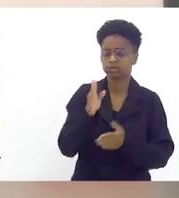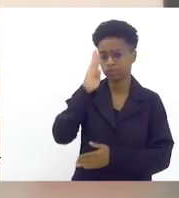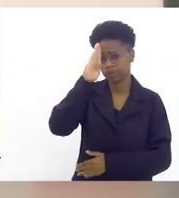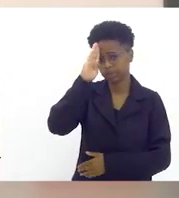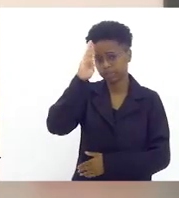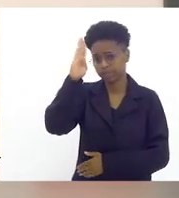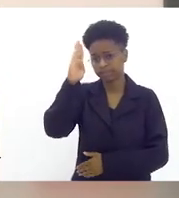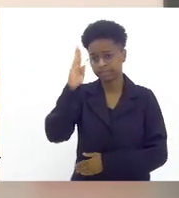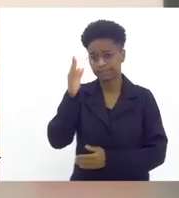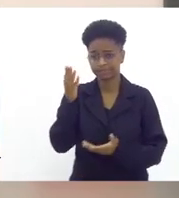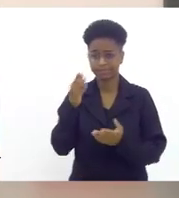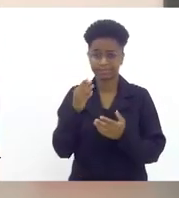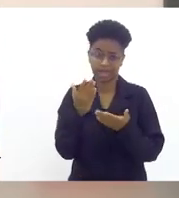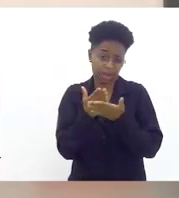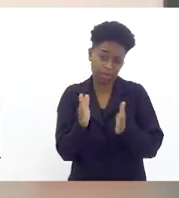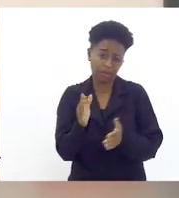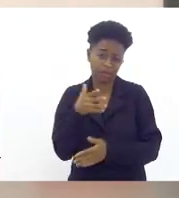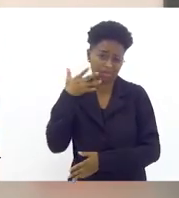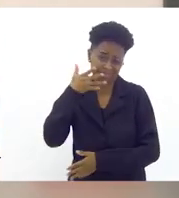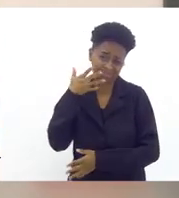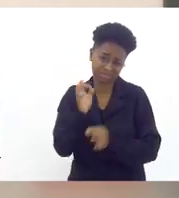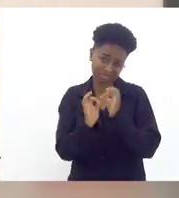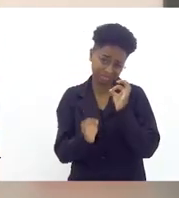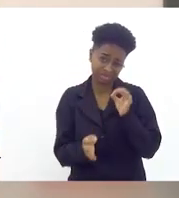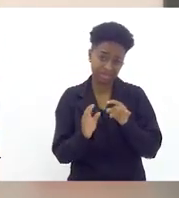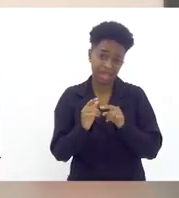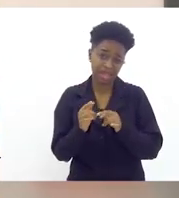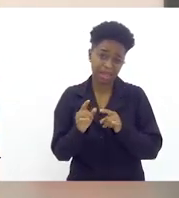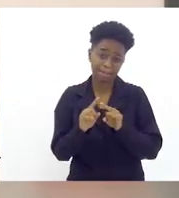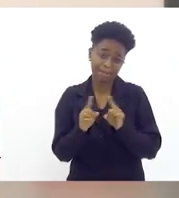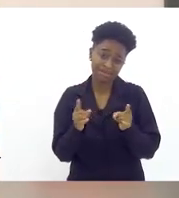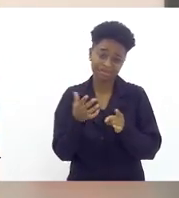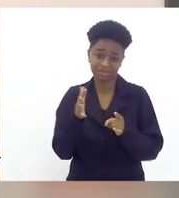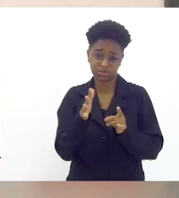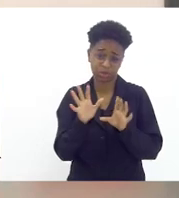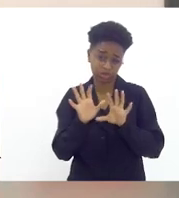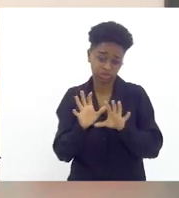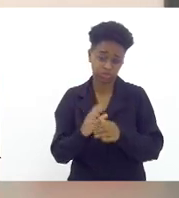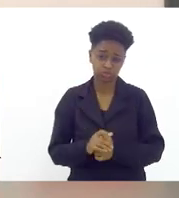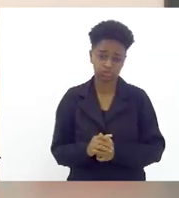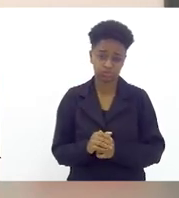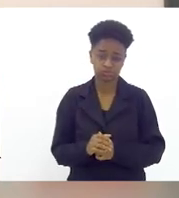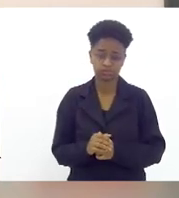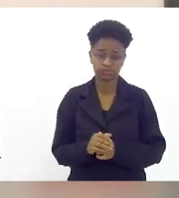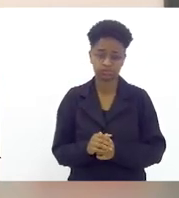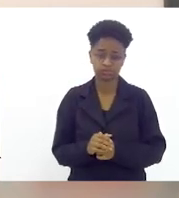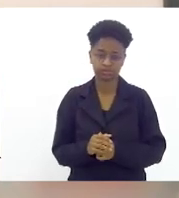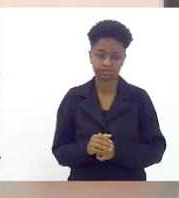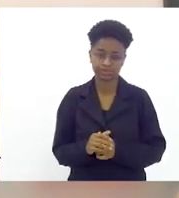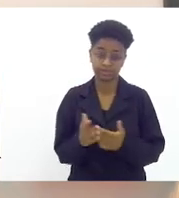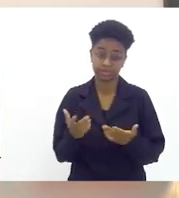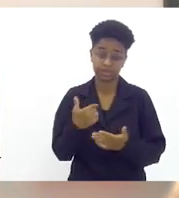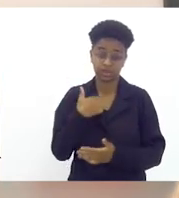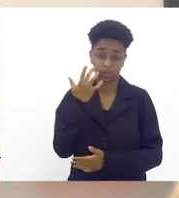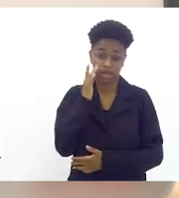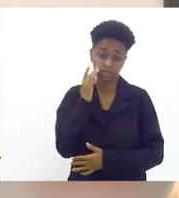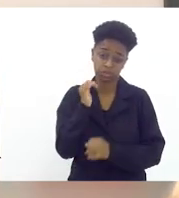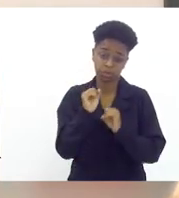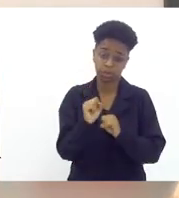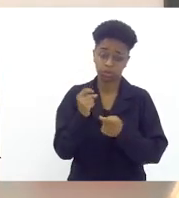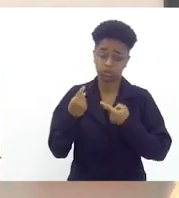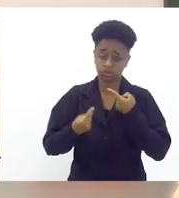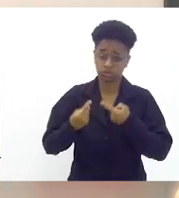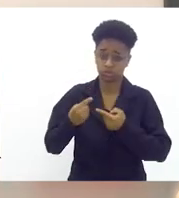Acabou. Então, enfim, minha fala era muito maior, mas era mais ou menos isso. Eu acho que a gente pode ir discutindo